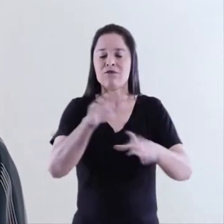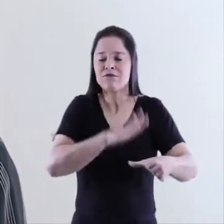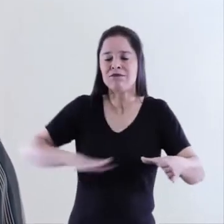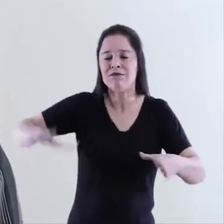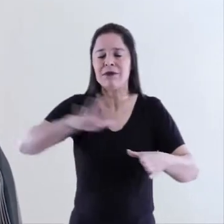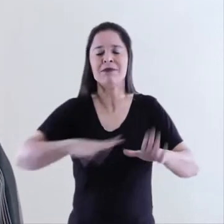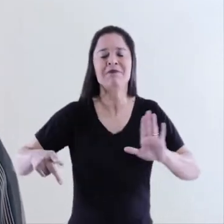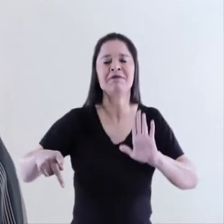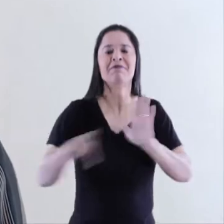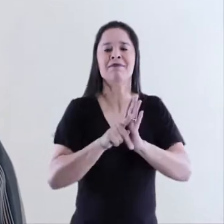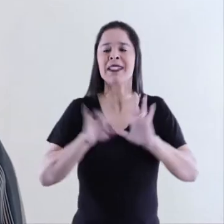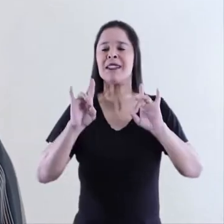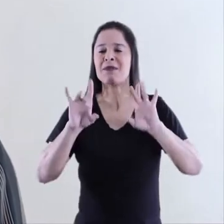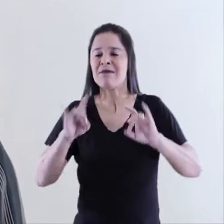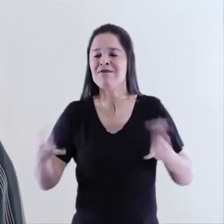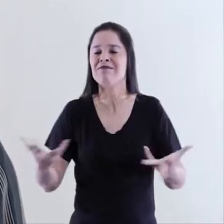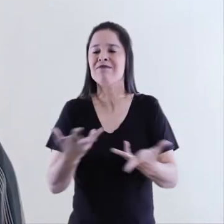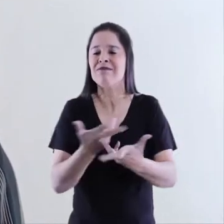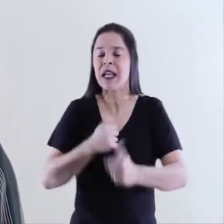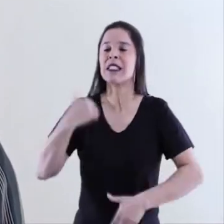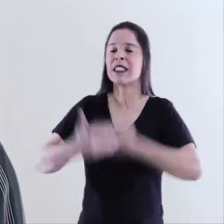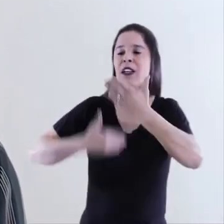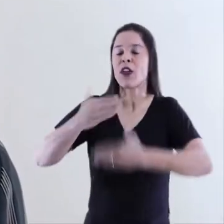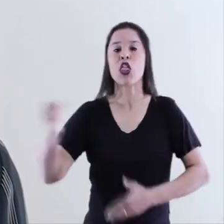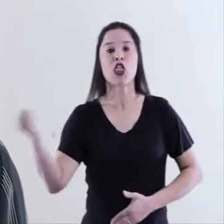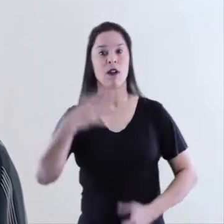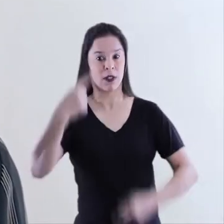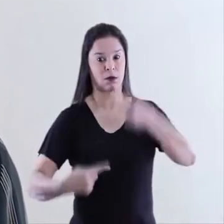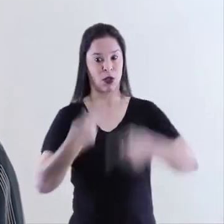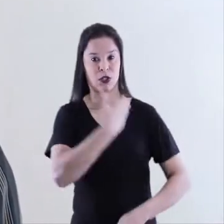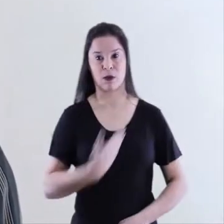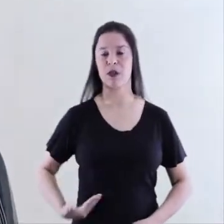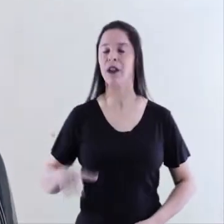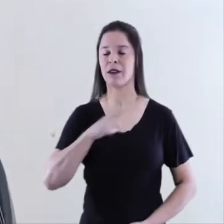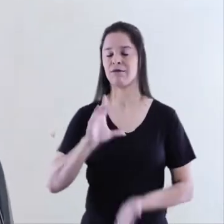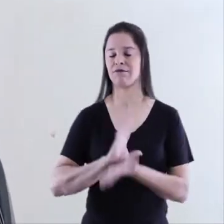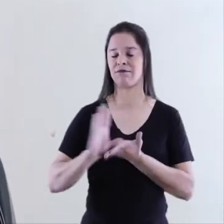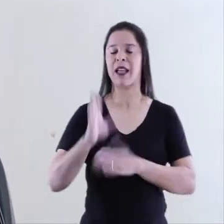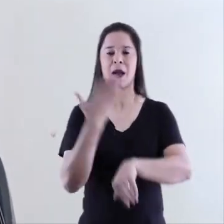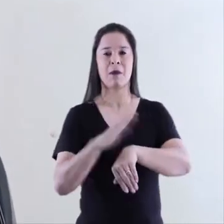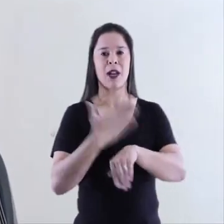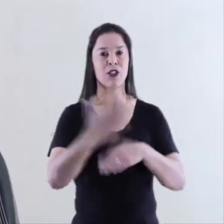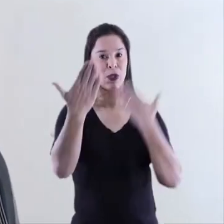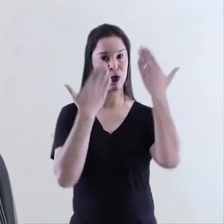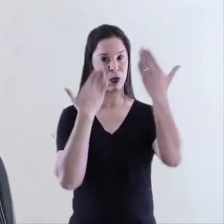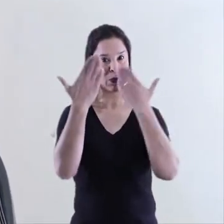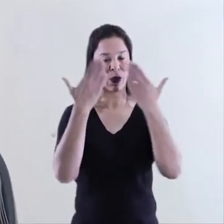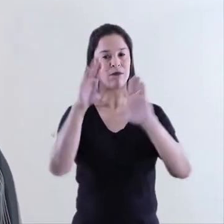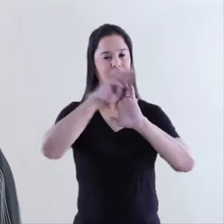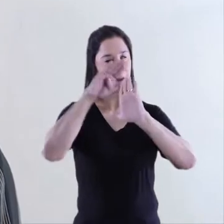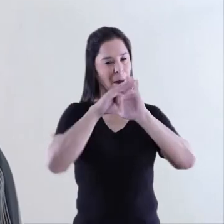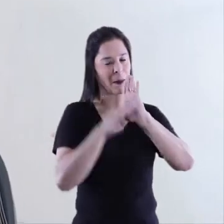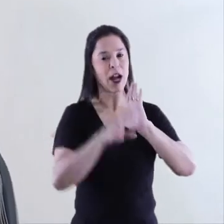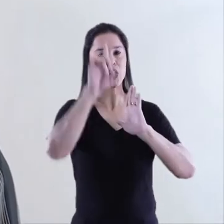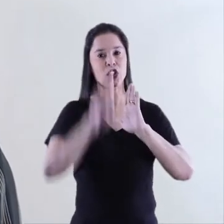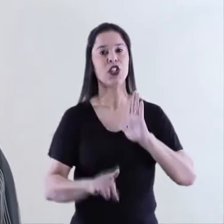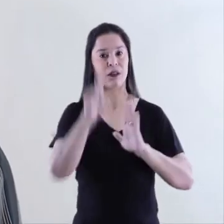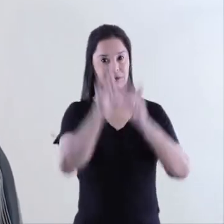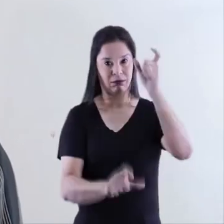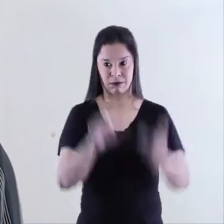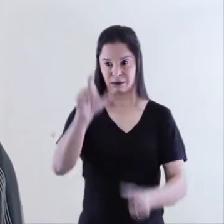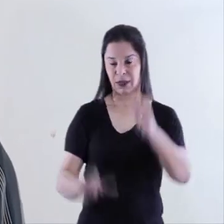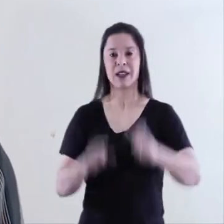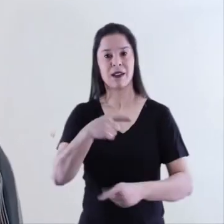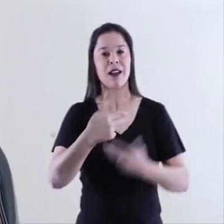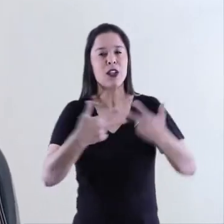ambiente propício, desenvolvimento de novas políticas públicas e investimentos. A prática do psicólogo é pautada nos direitos humanos.